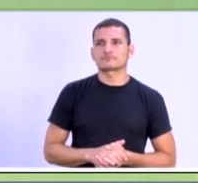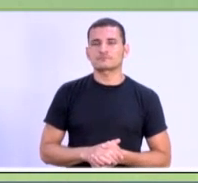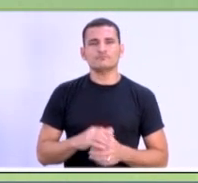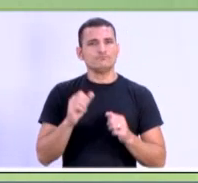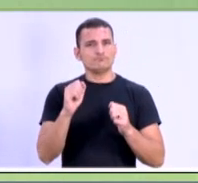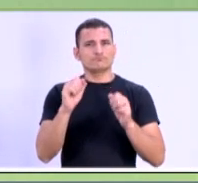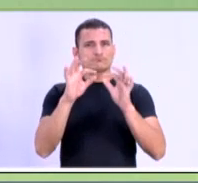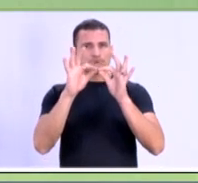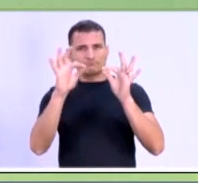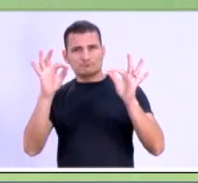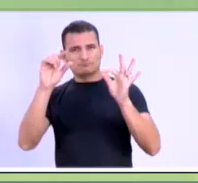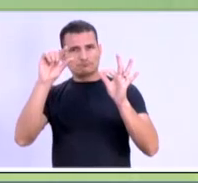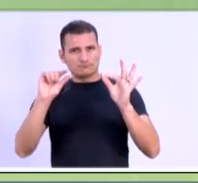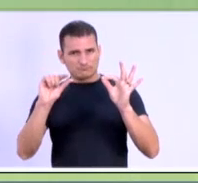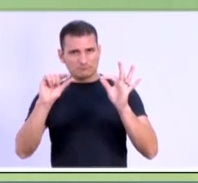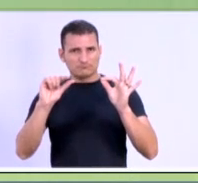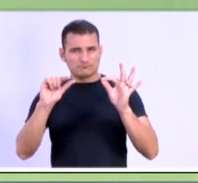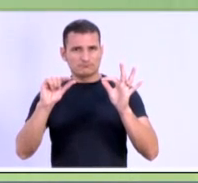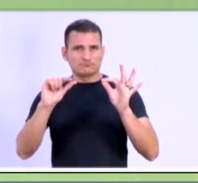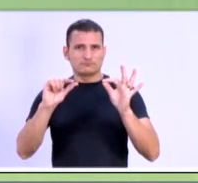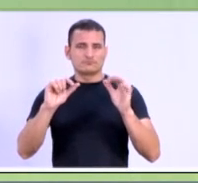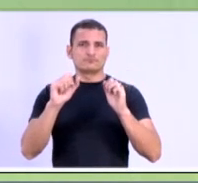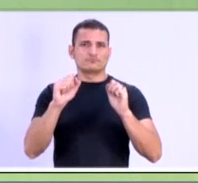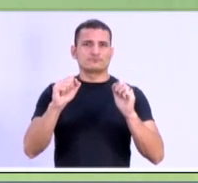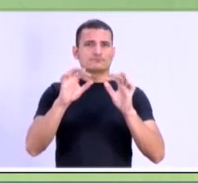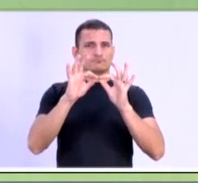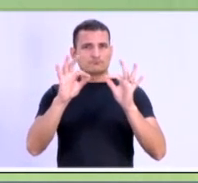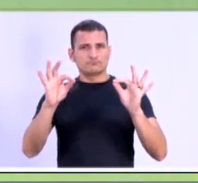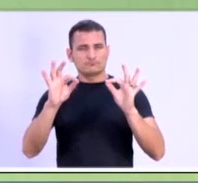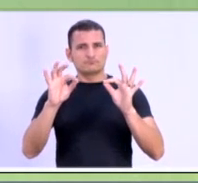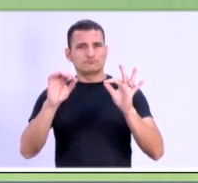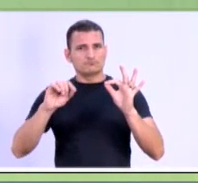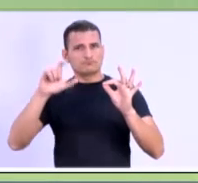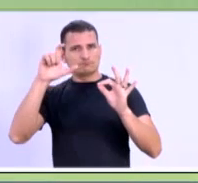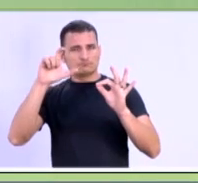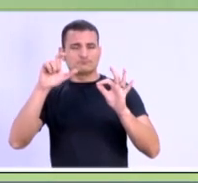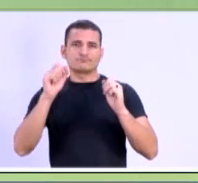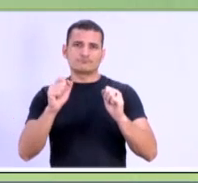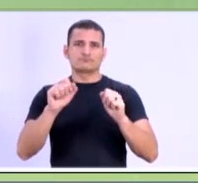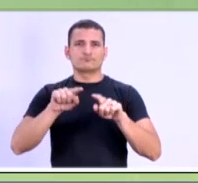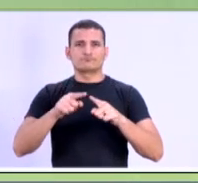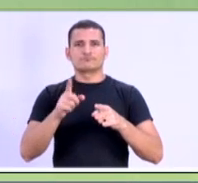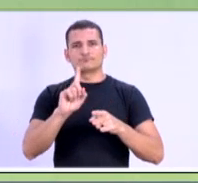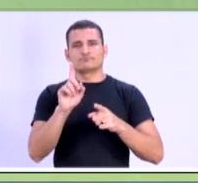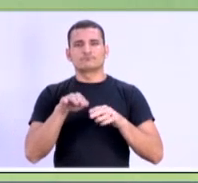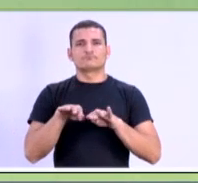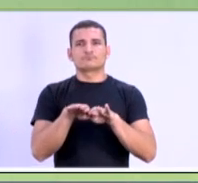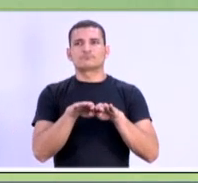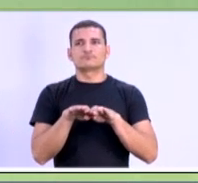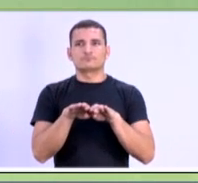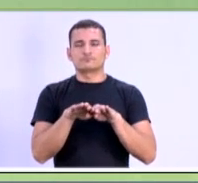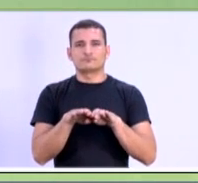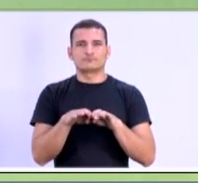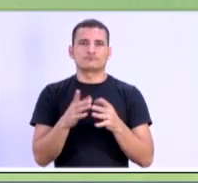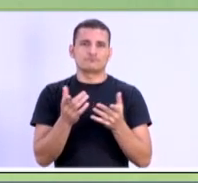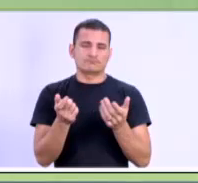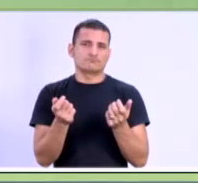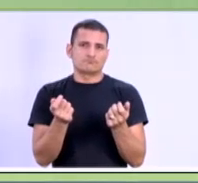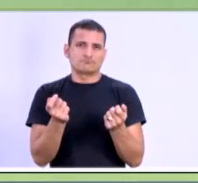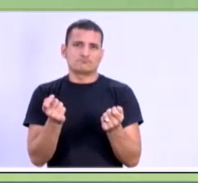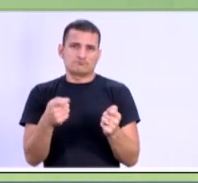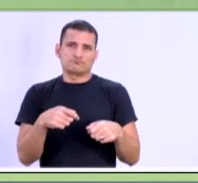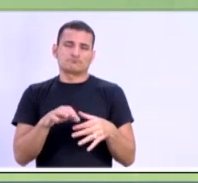minúsculo? Pode. Professor, eu posso colocar tudo maiúsculo? Pode, mas não é o padrão, né? Eu até permito, até